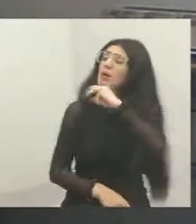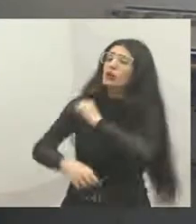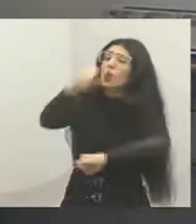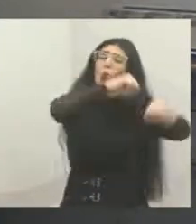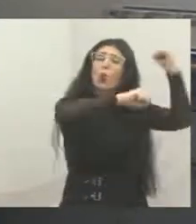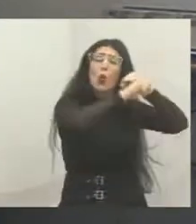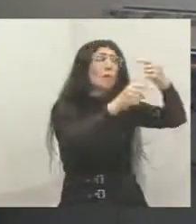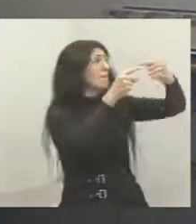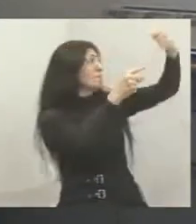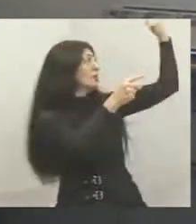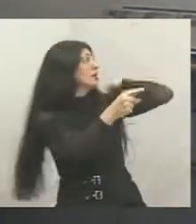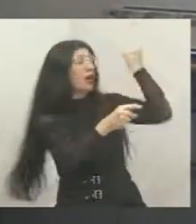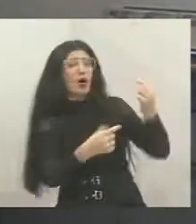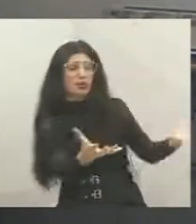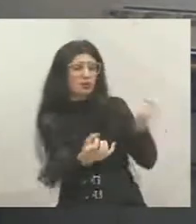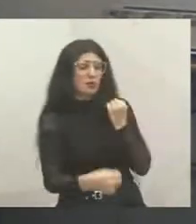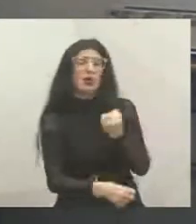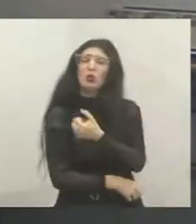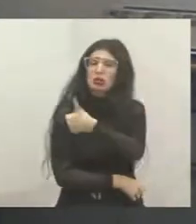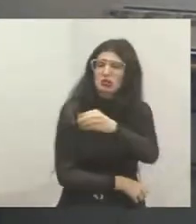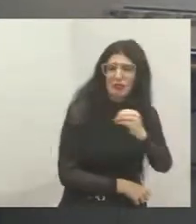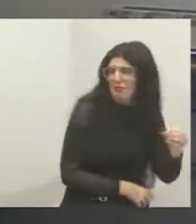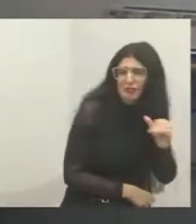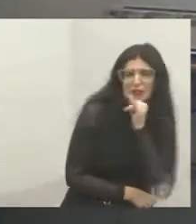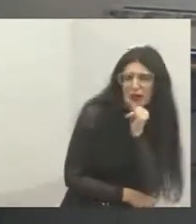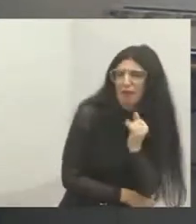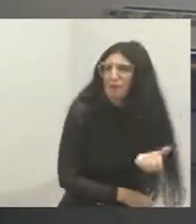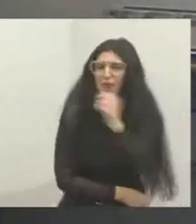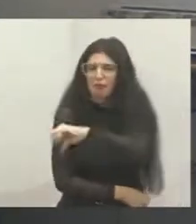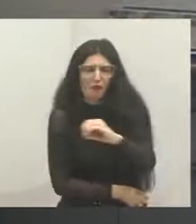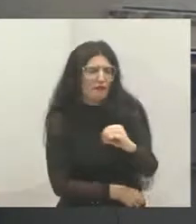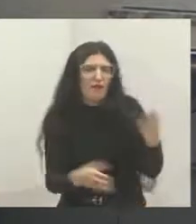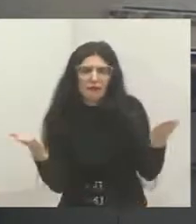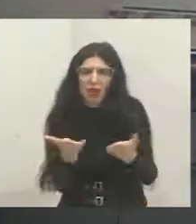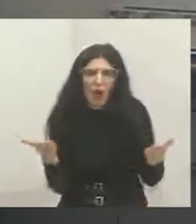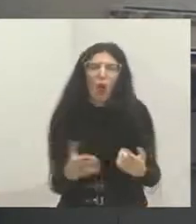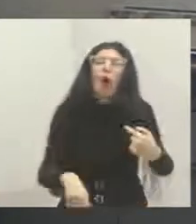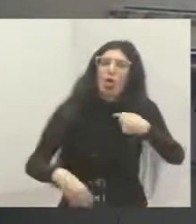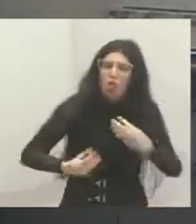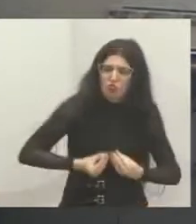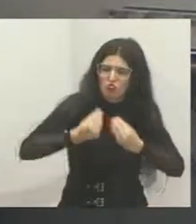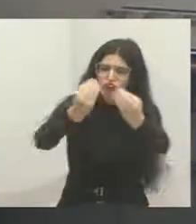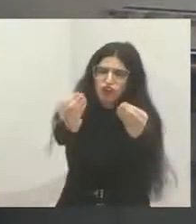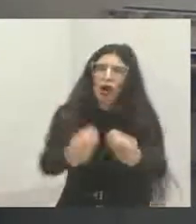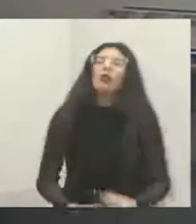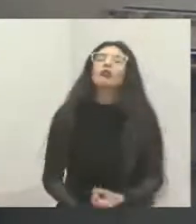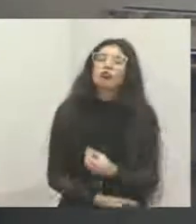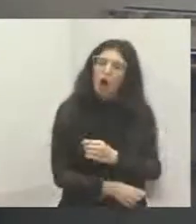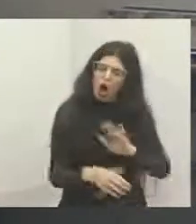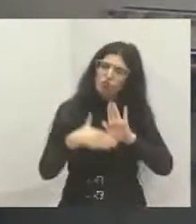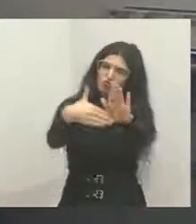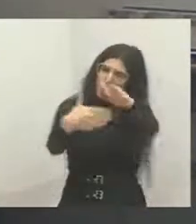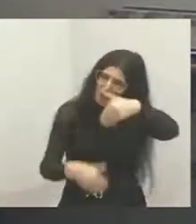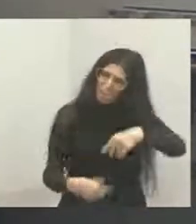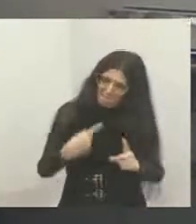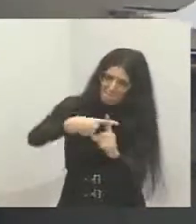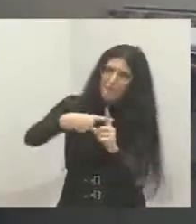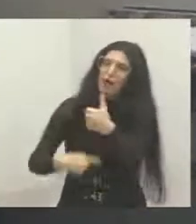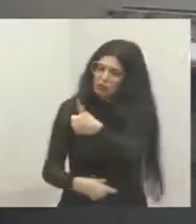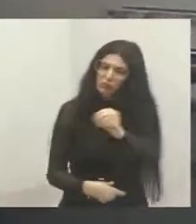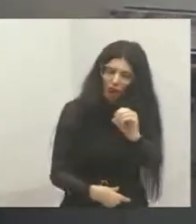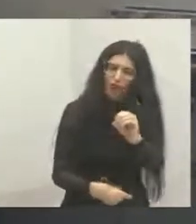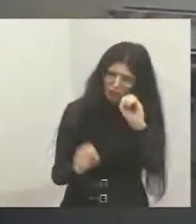quanto? 100. Esse ano quanto? 90. Ah, então vou te mandar mais 10. E assim,